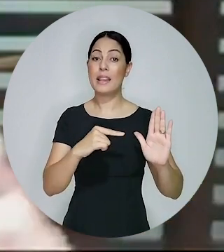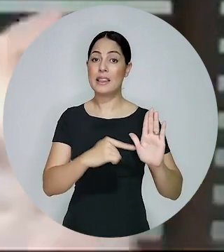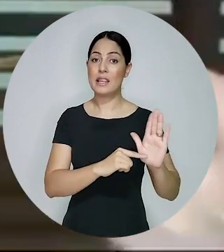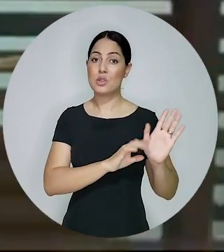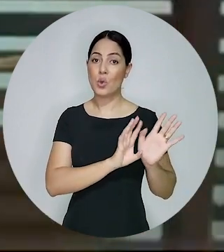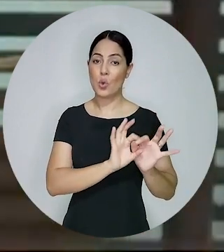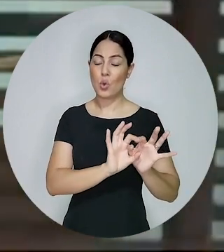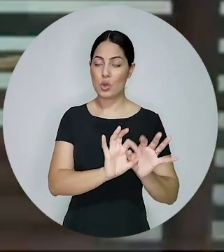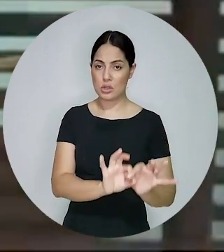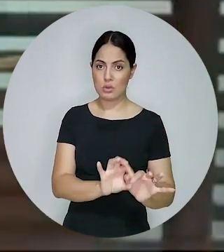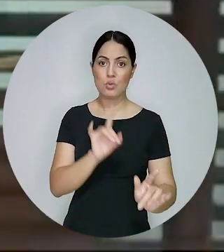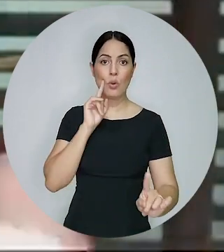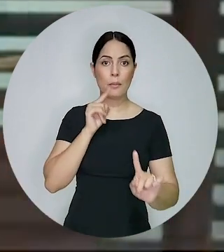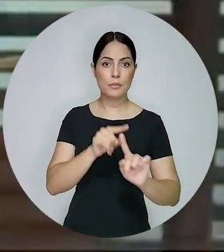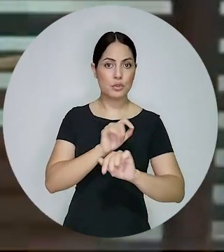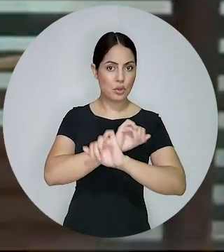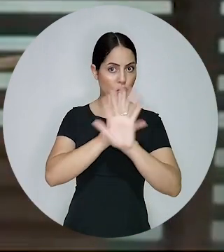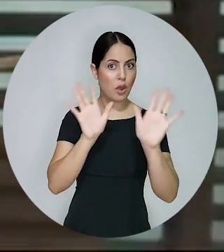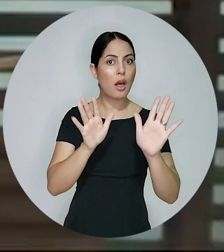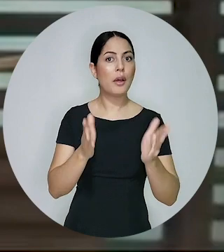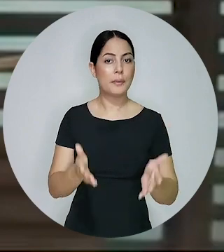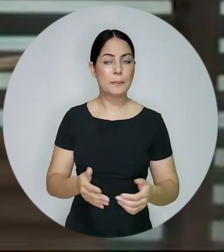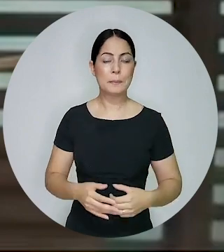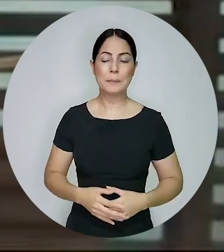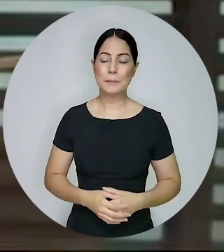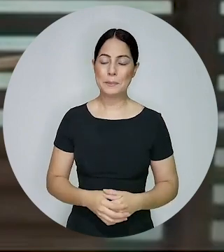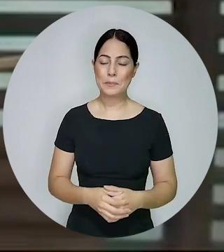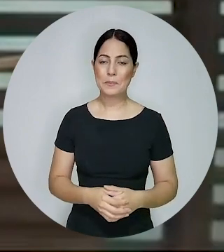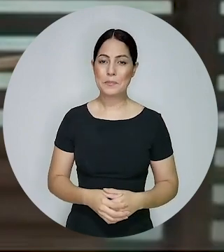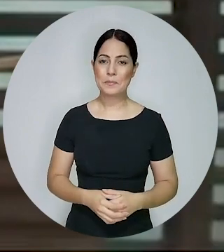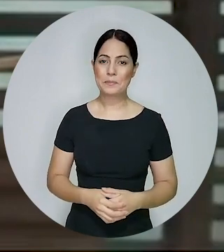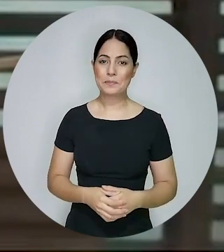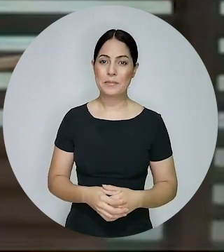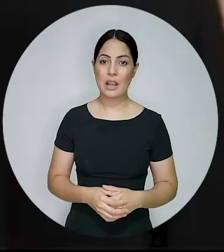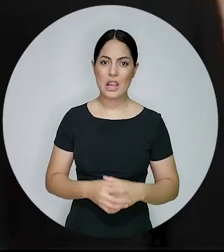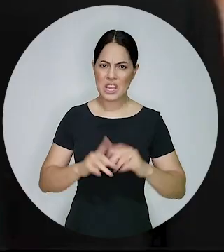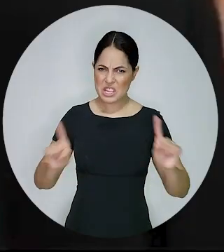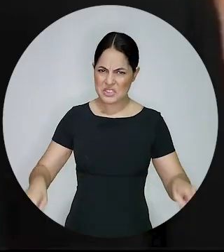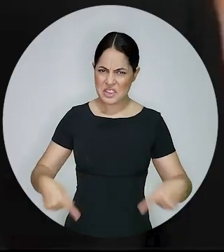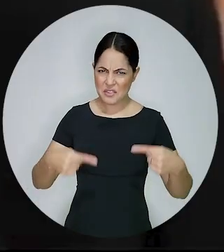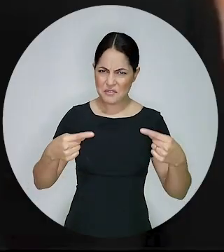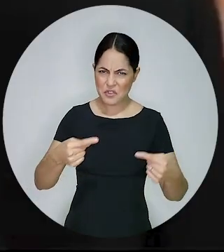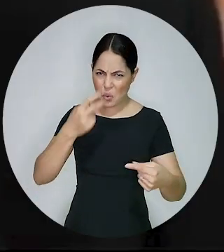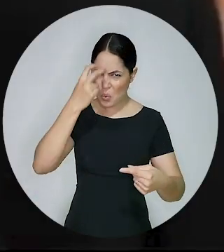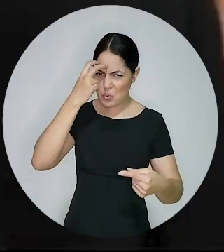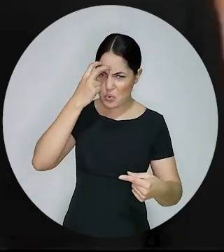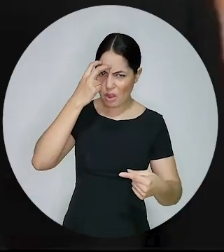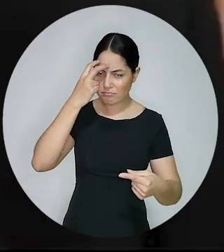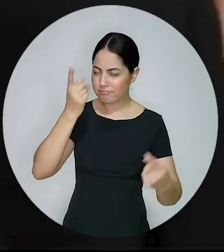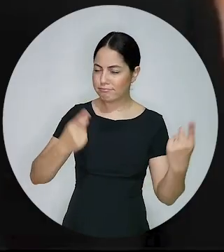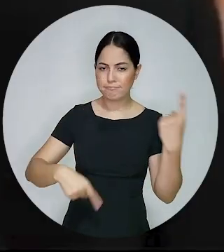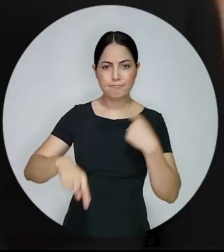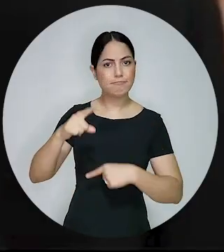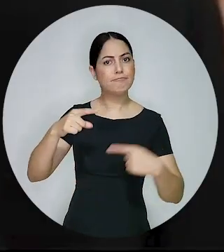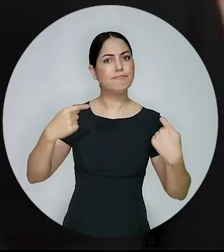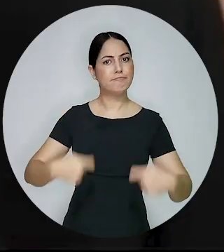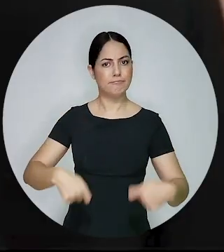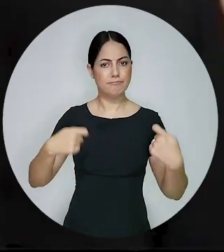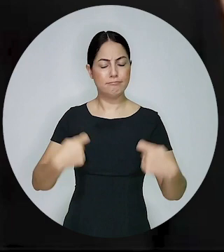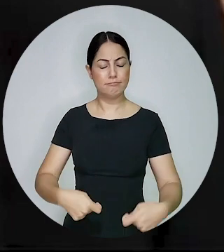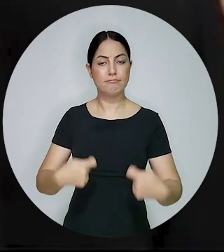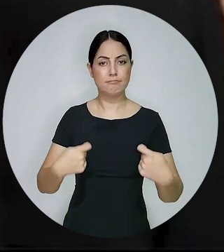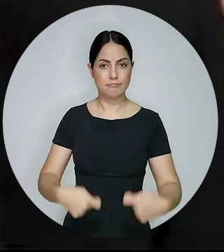a amplitude objetiva desse pacto pré-nupcial? A gente tem que superar o desafio